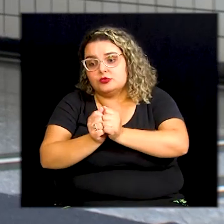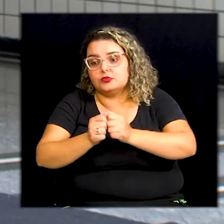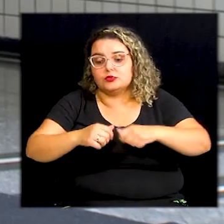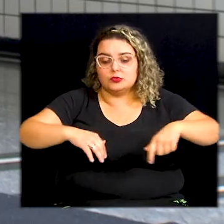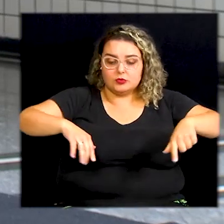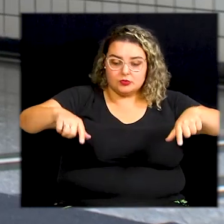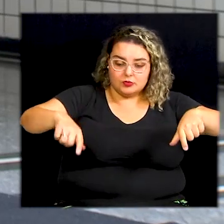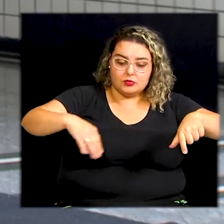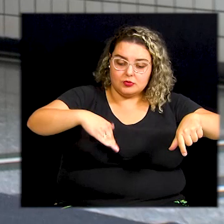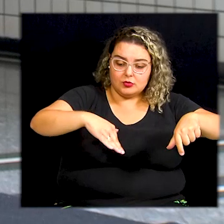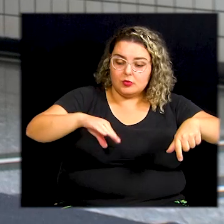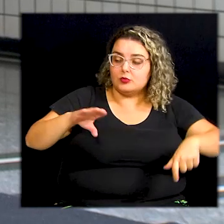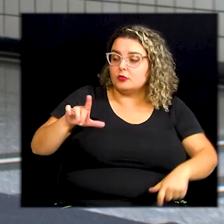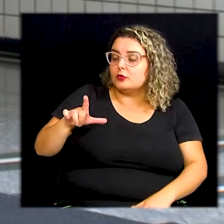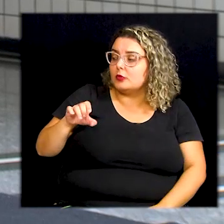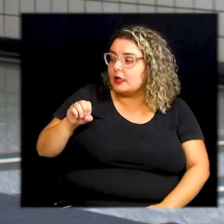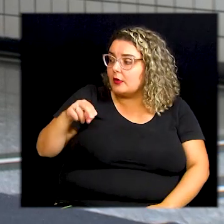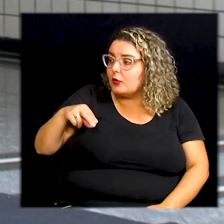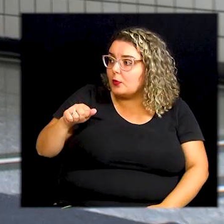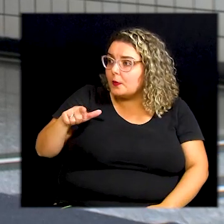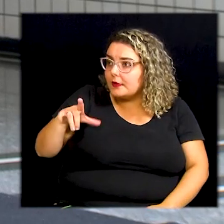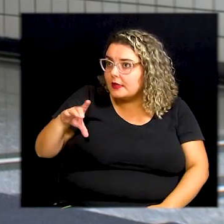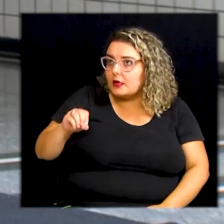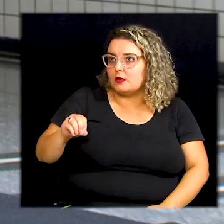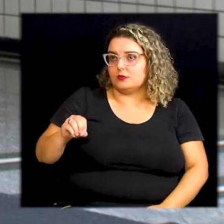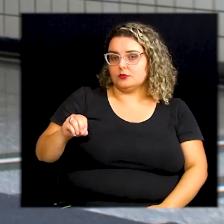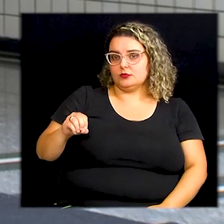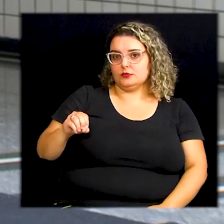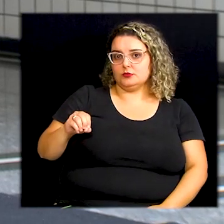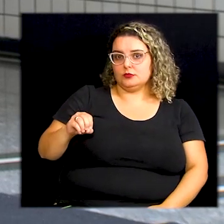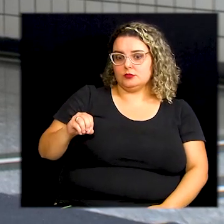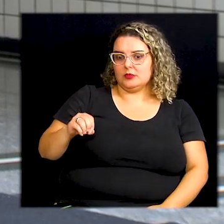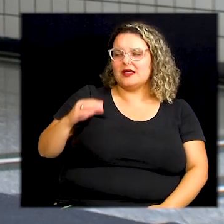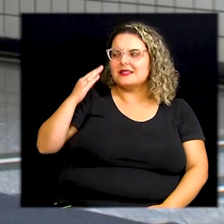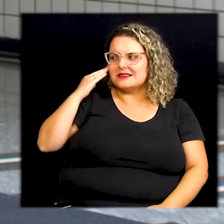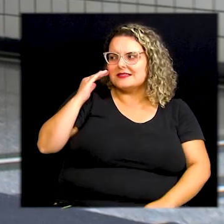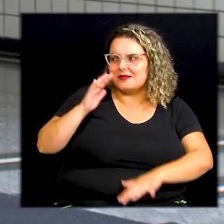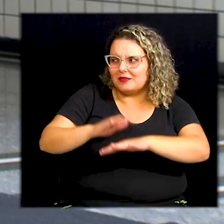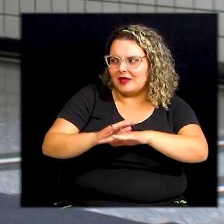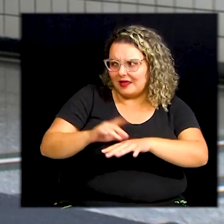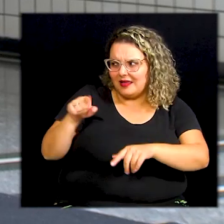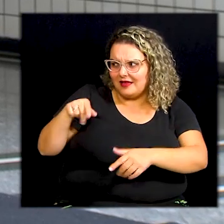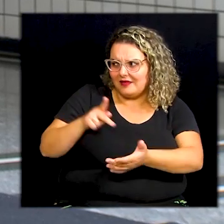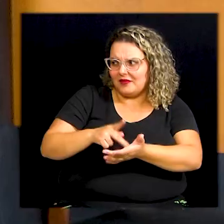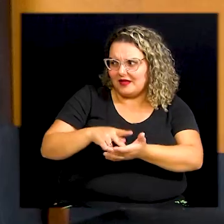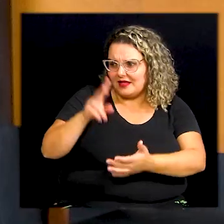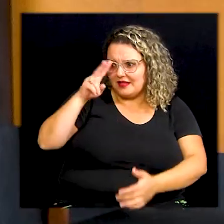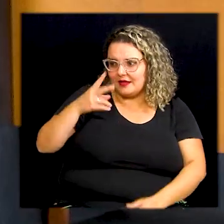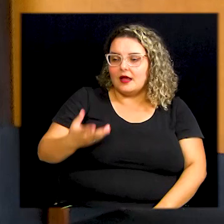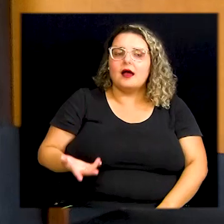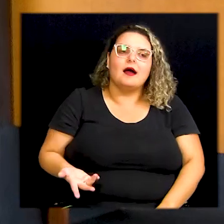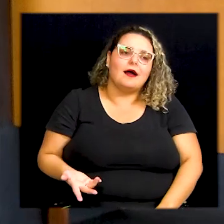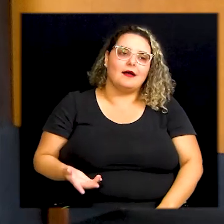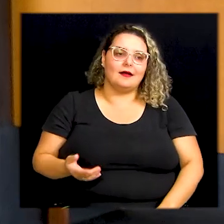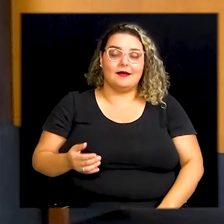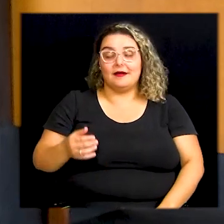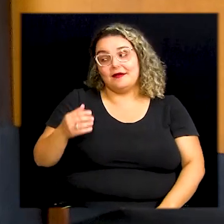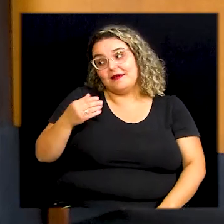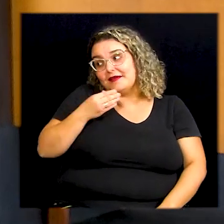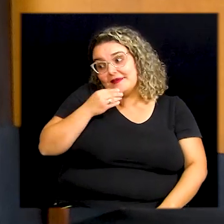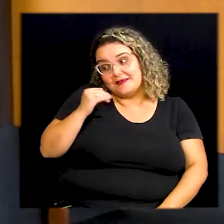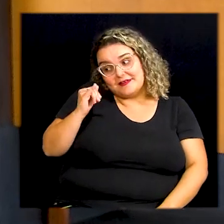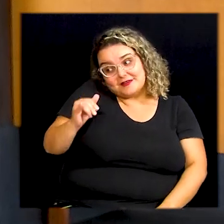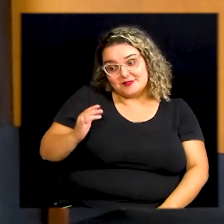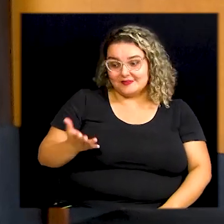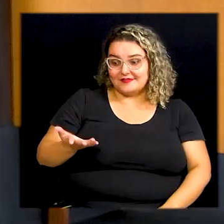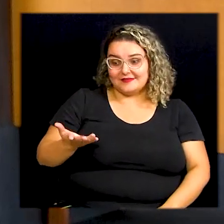no meio-campo do Leonaldi, ele sabe bastante sobre matemática, quero saber, é verdade essa história? Ele diz que sabe, né?